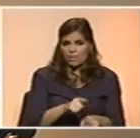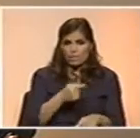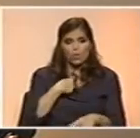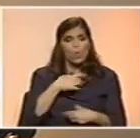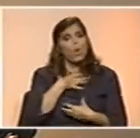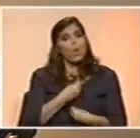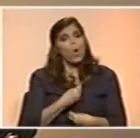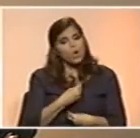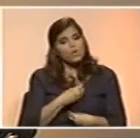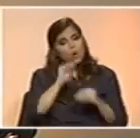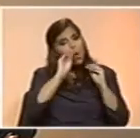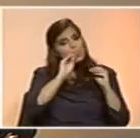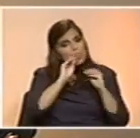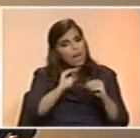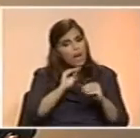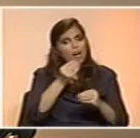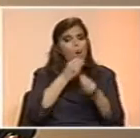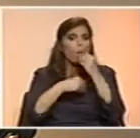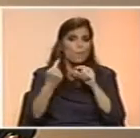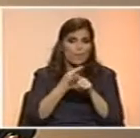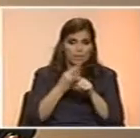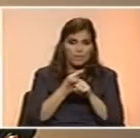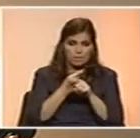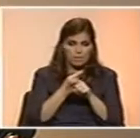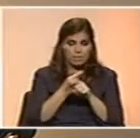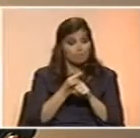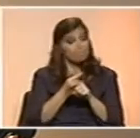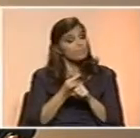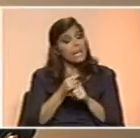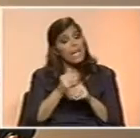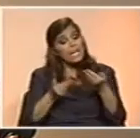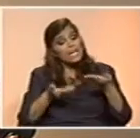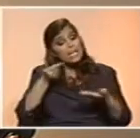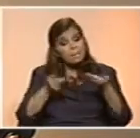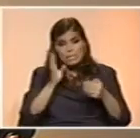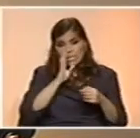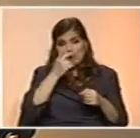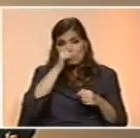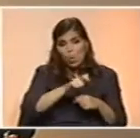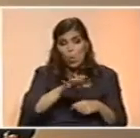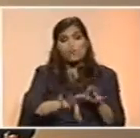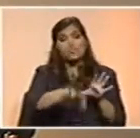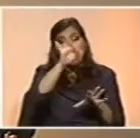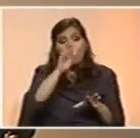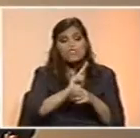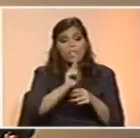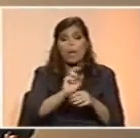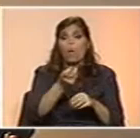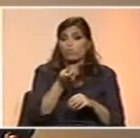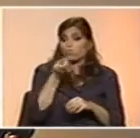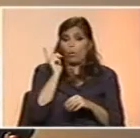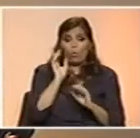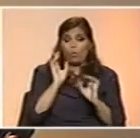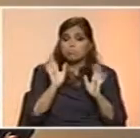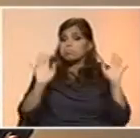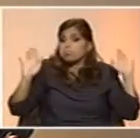de aconselhar uma alimentação equilibrada. Se a pessoa quer ser... vegetariana ou não, já é a opção dela. Agora, se